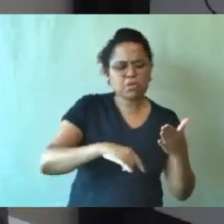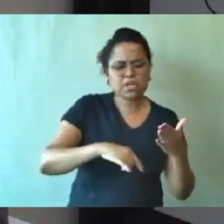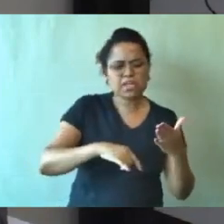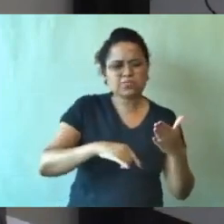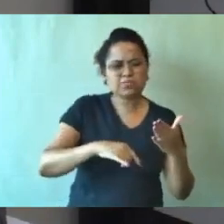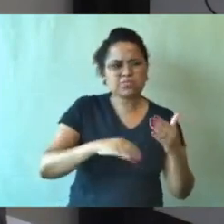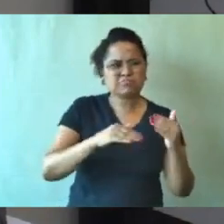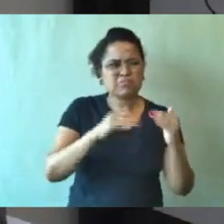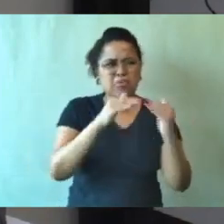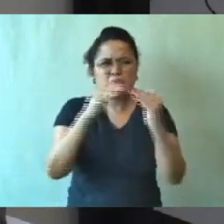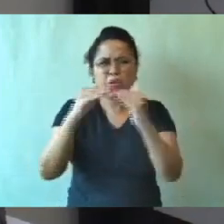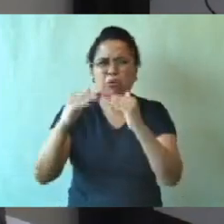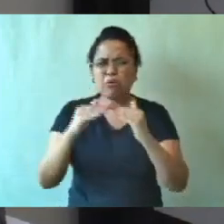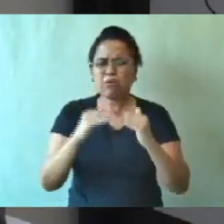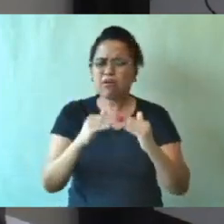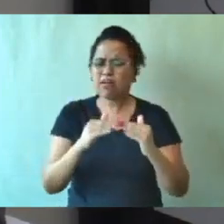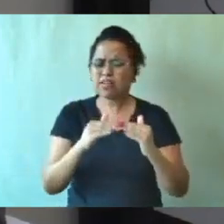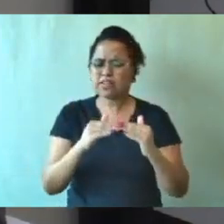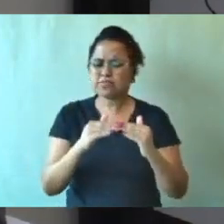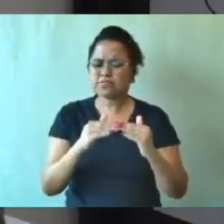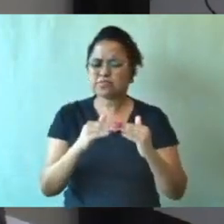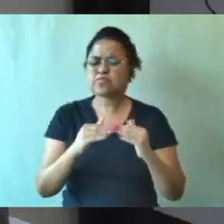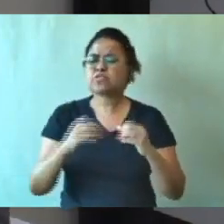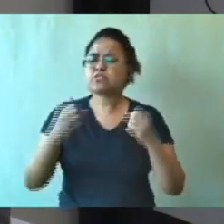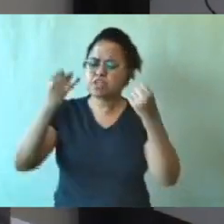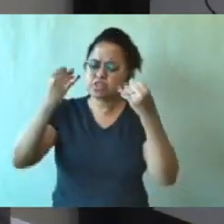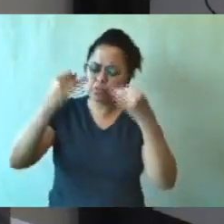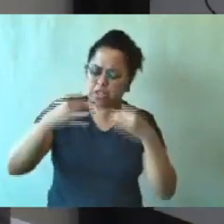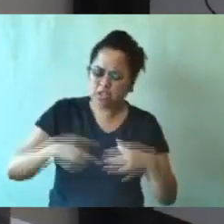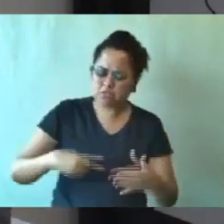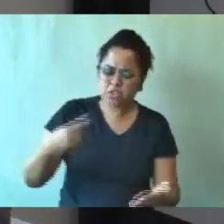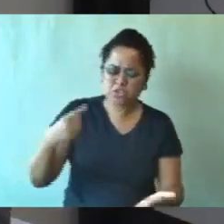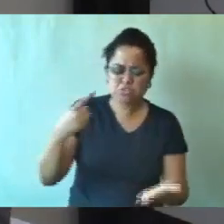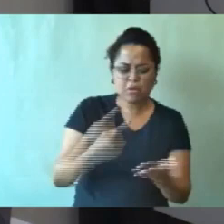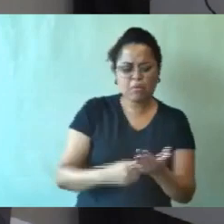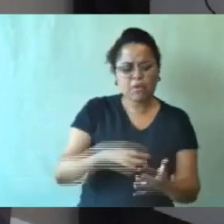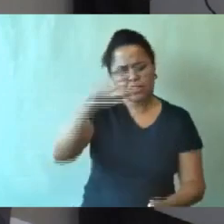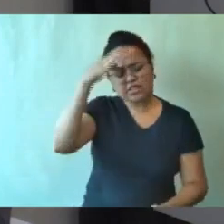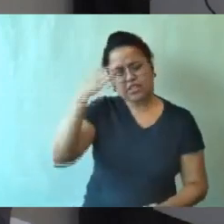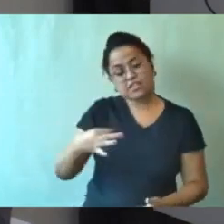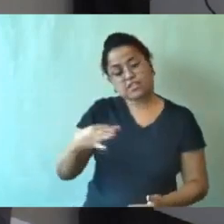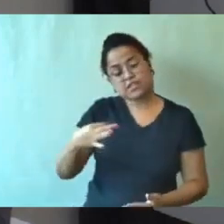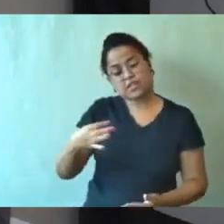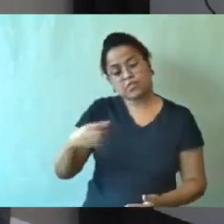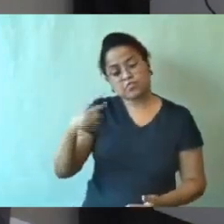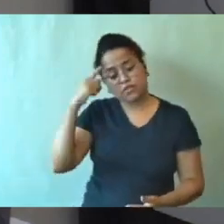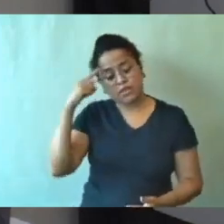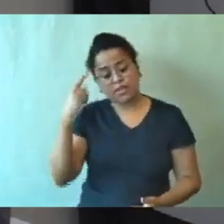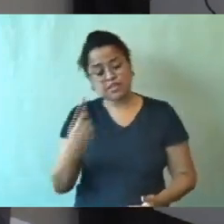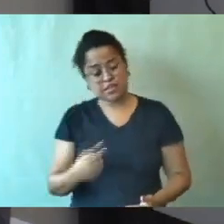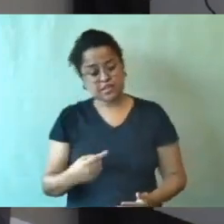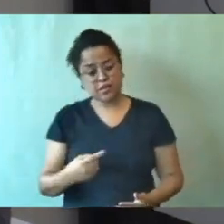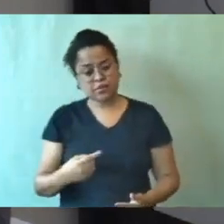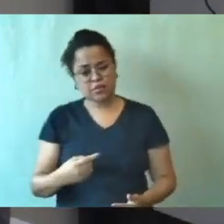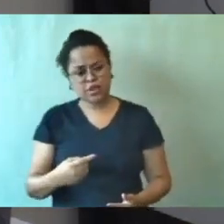aqui como é que foi a decisão, o processo de tomada de decisão. Mas só que o ponto-chave, senhor Rubens, é que